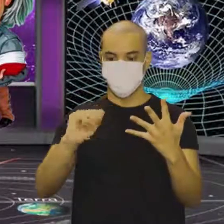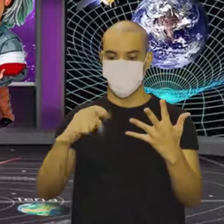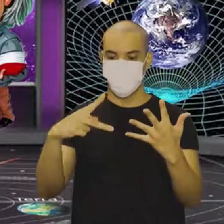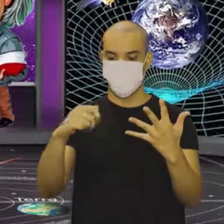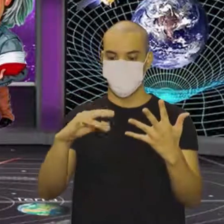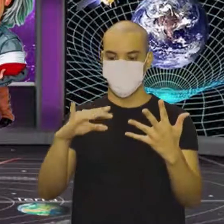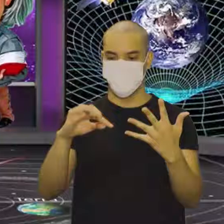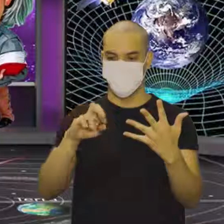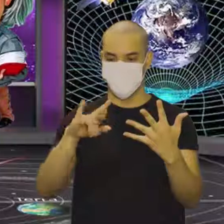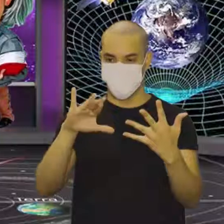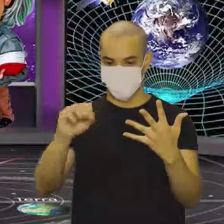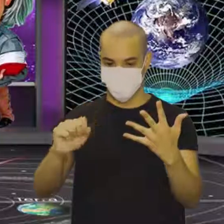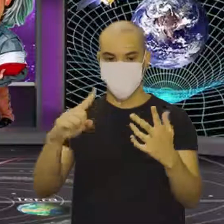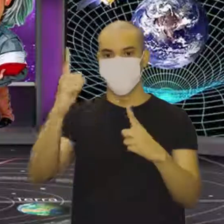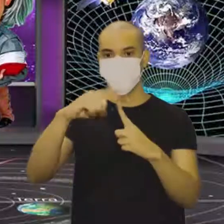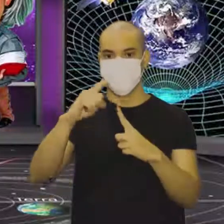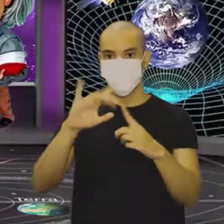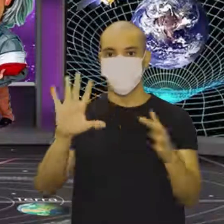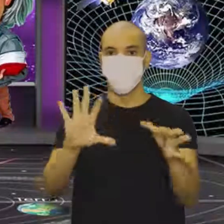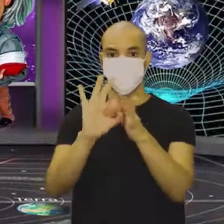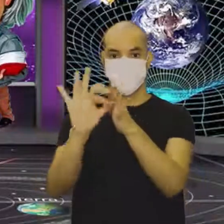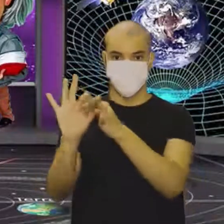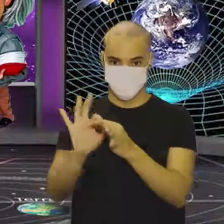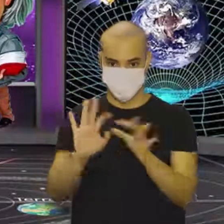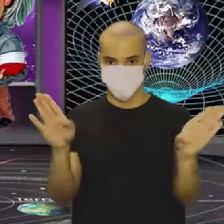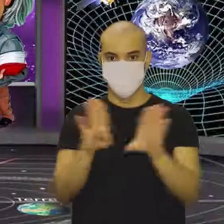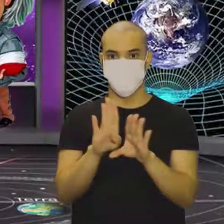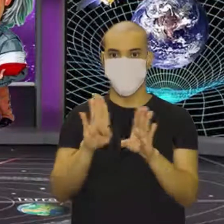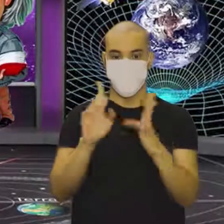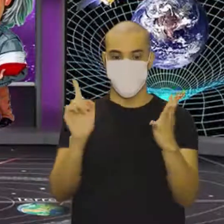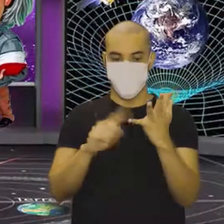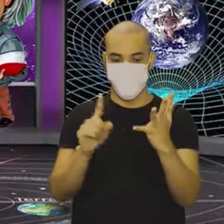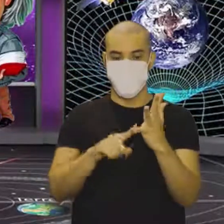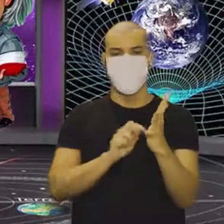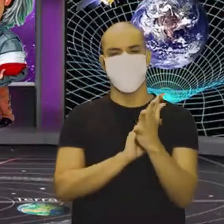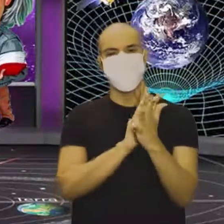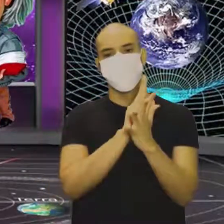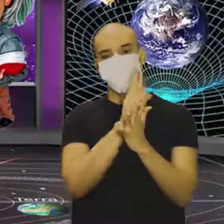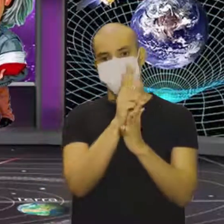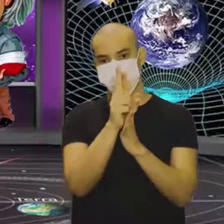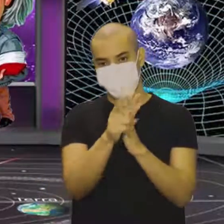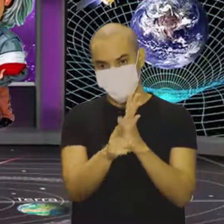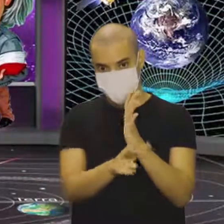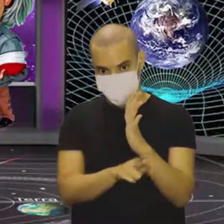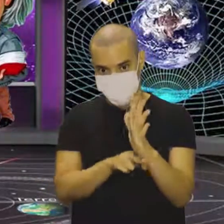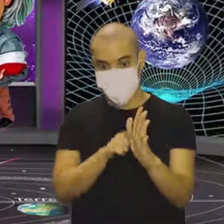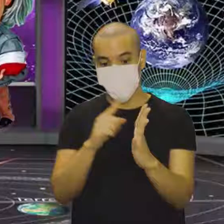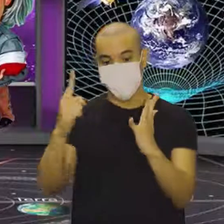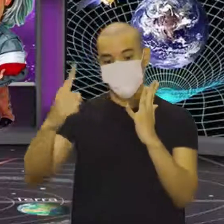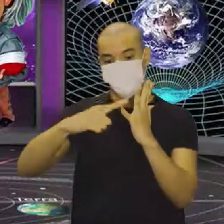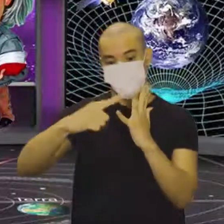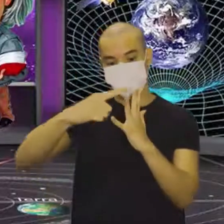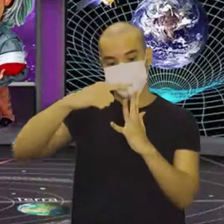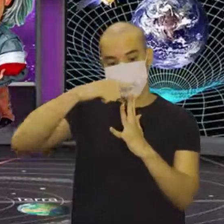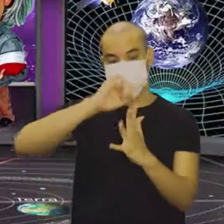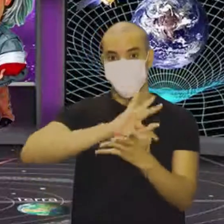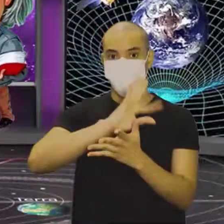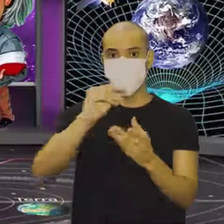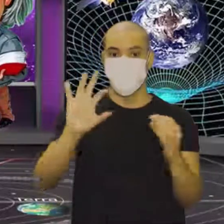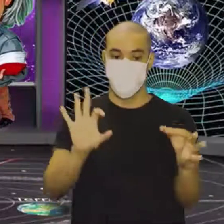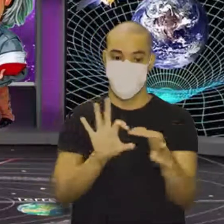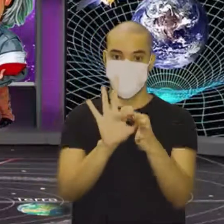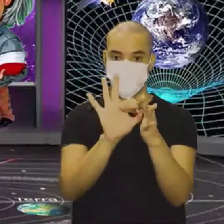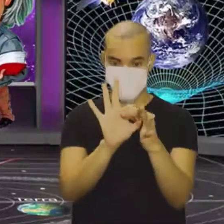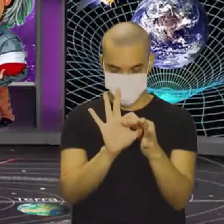tipos de associação, nós falamos de capacitores, lembram? Nós vimos também tipos e maneiras de associar